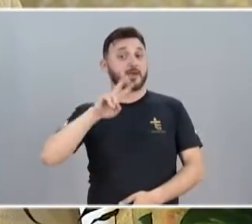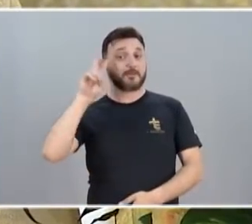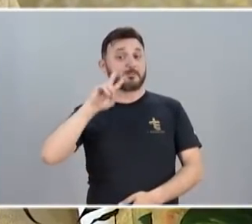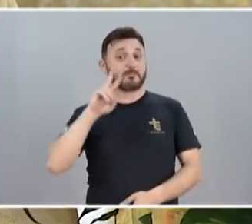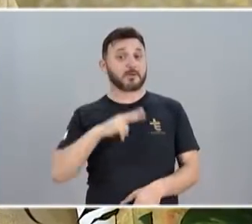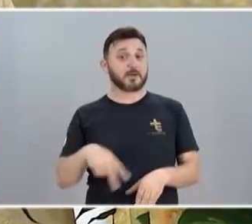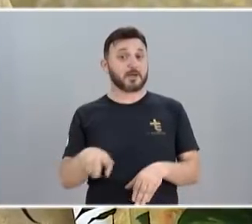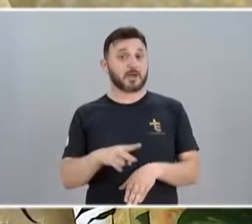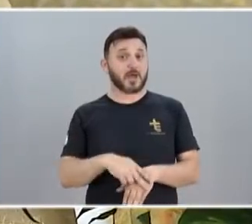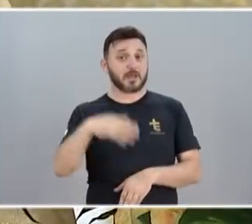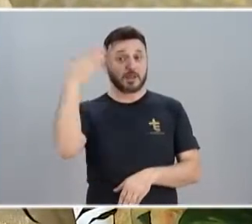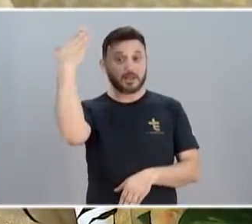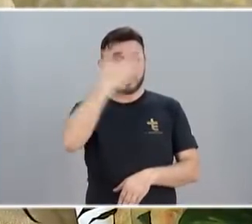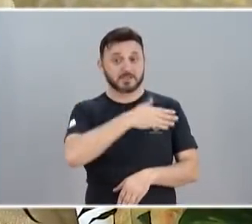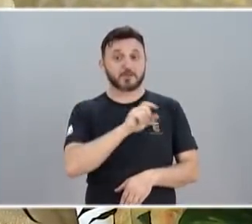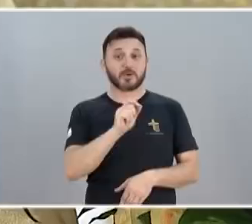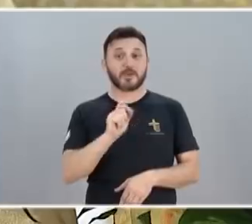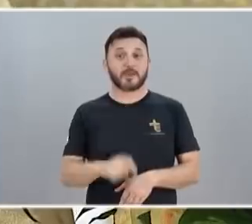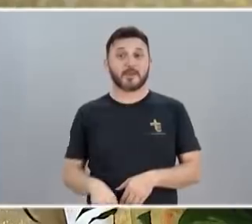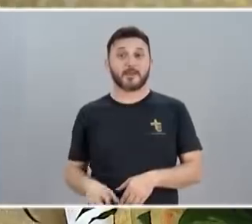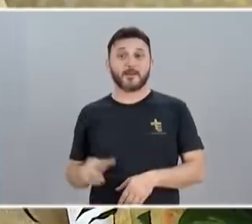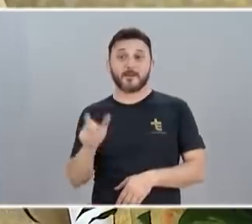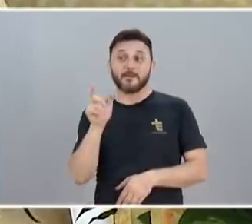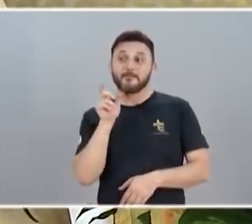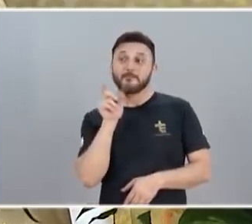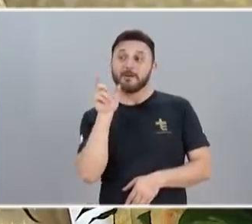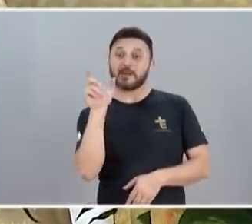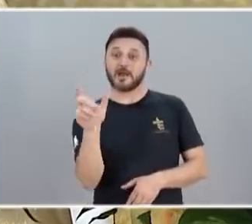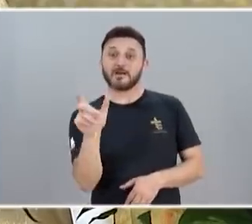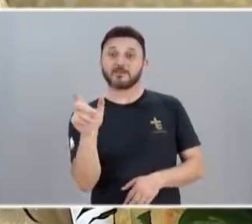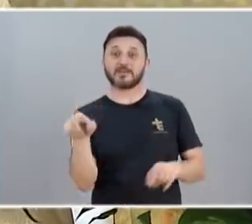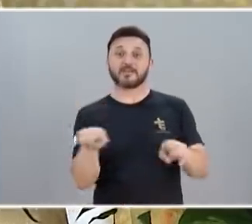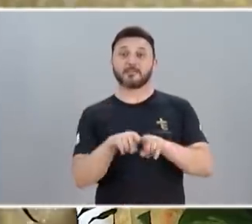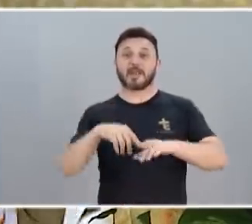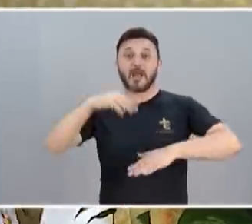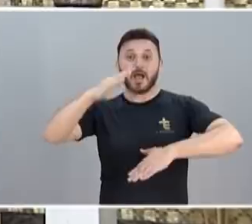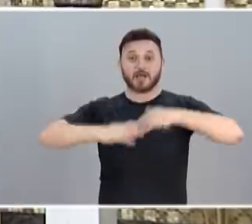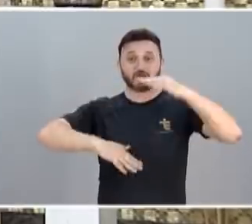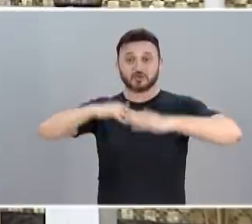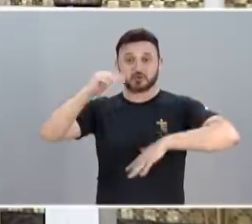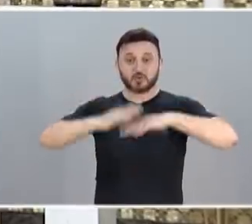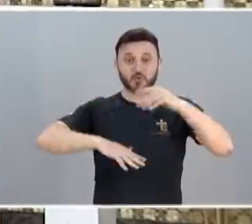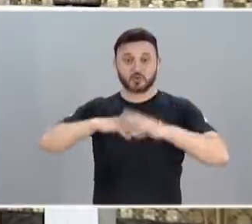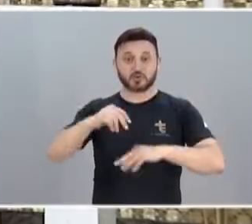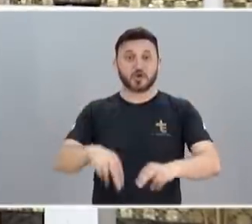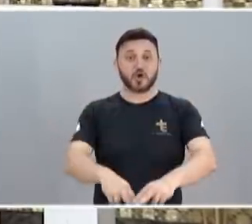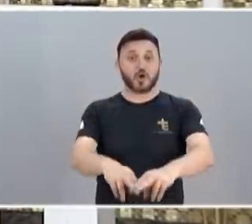testemunha é por palavras, mas primeiro por ações. Por isso que o cristianismo está